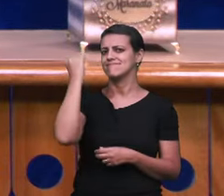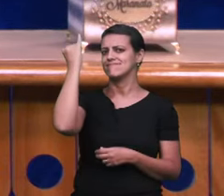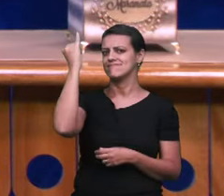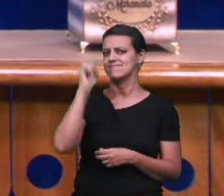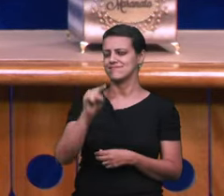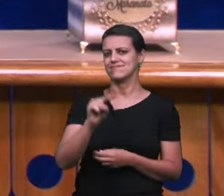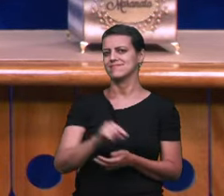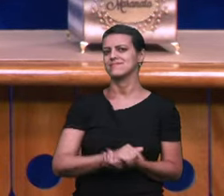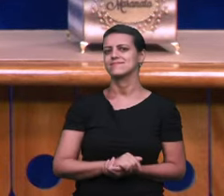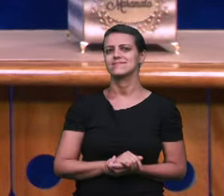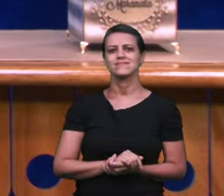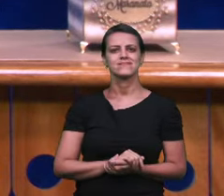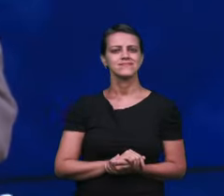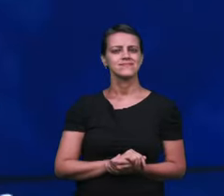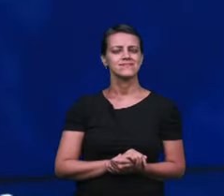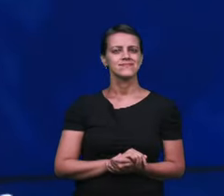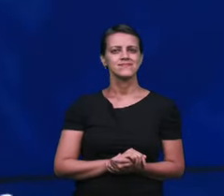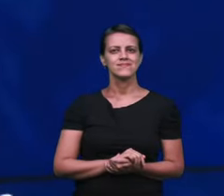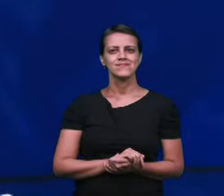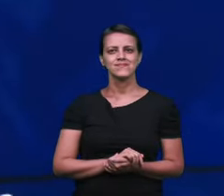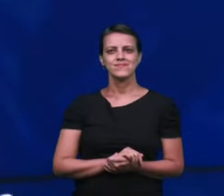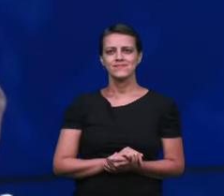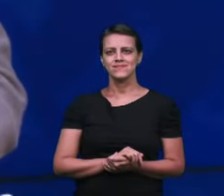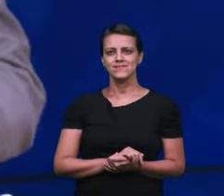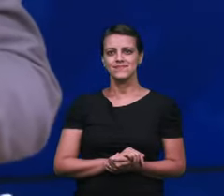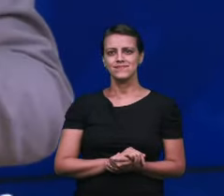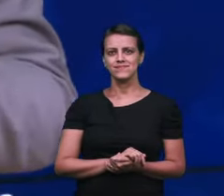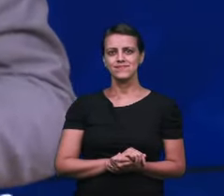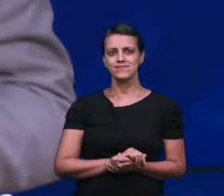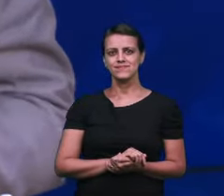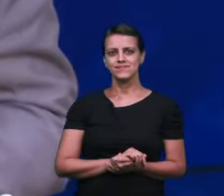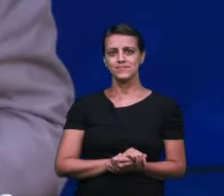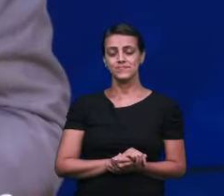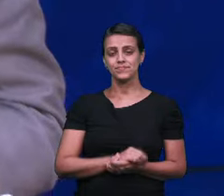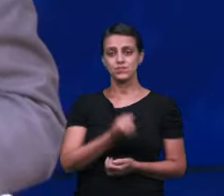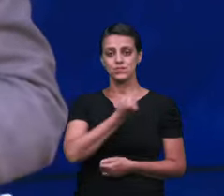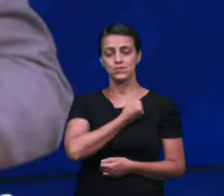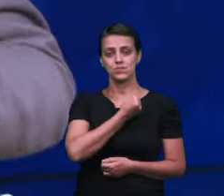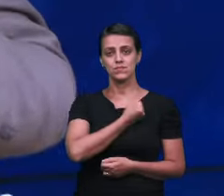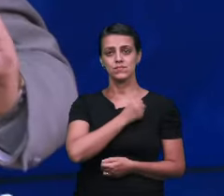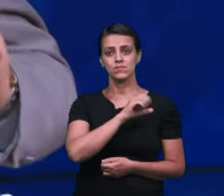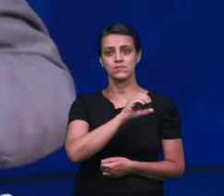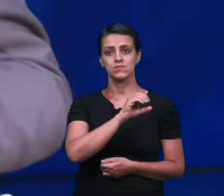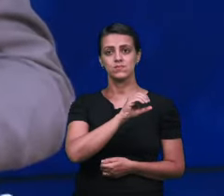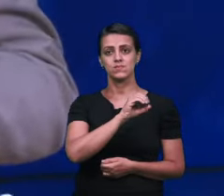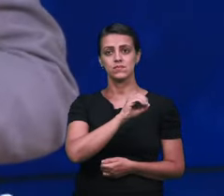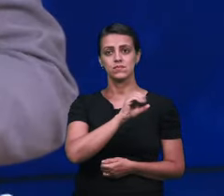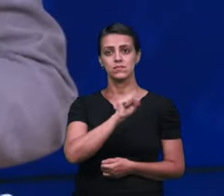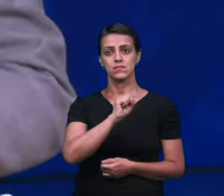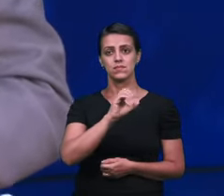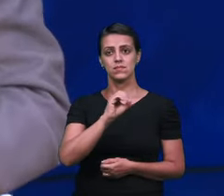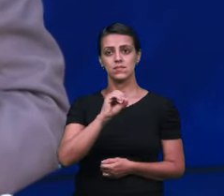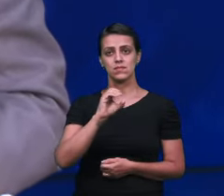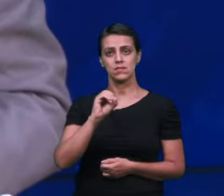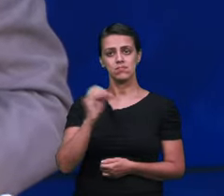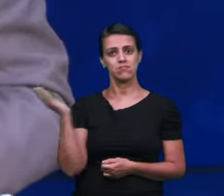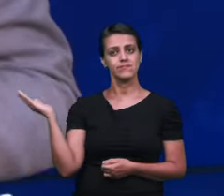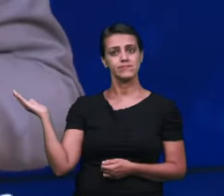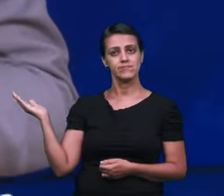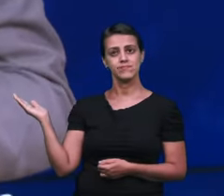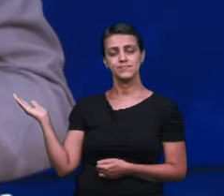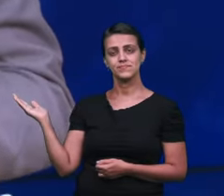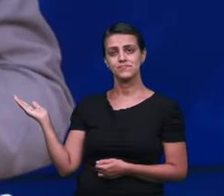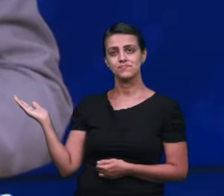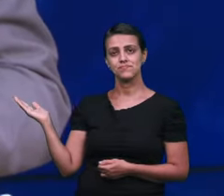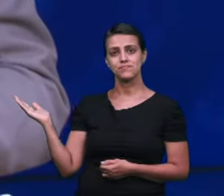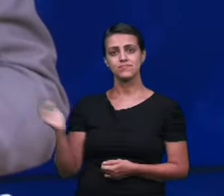você. Primeiro, eu quero falar sobre o nosso número 0800. Está aparecendo aqui na tela, tem um QR Code ao lado. E